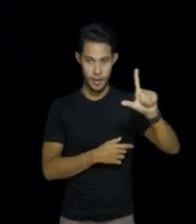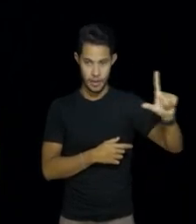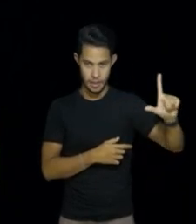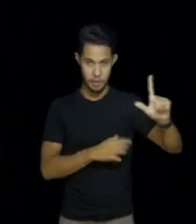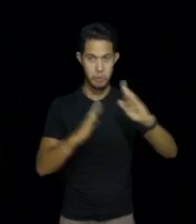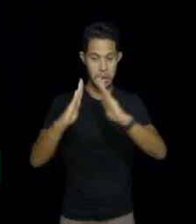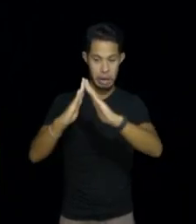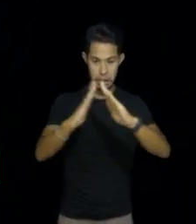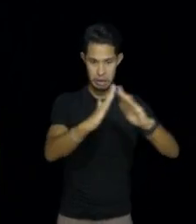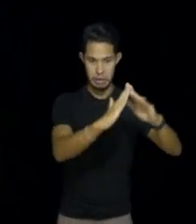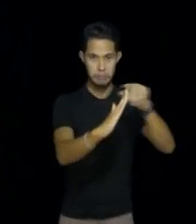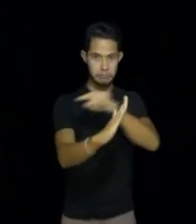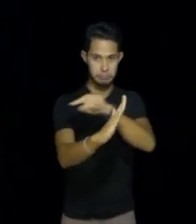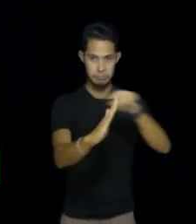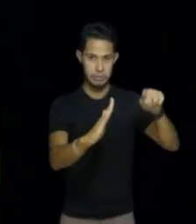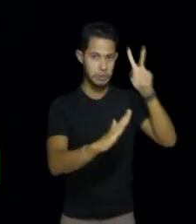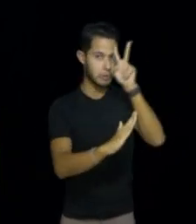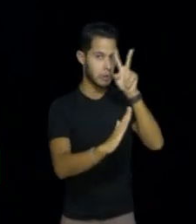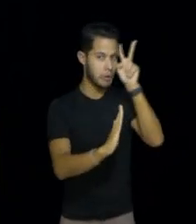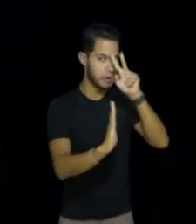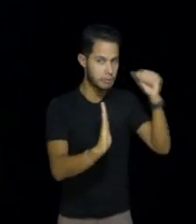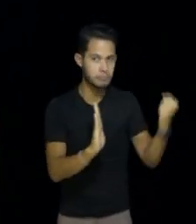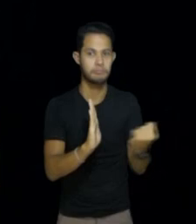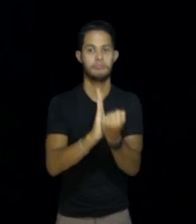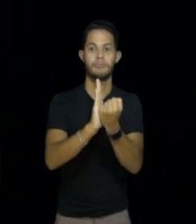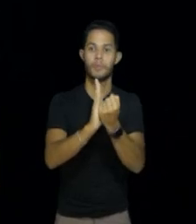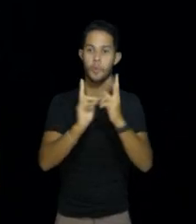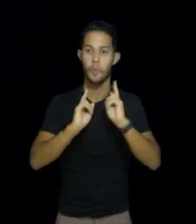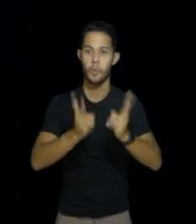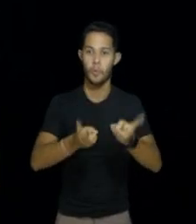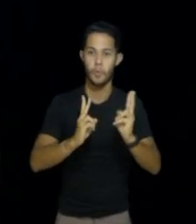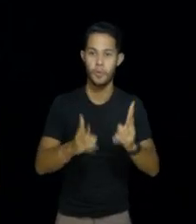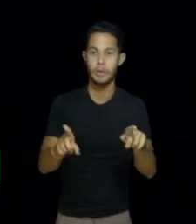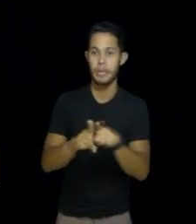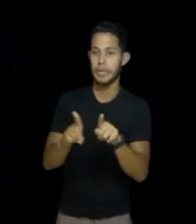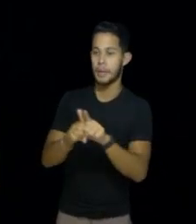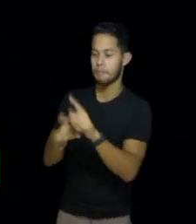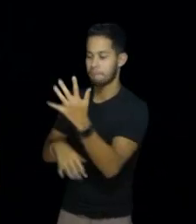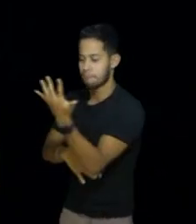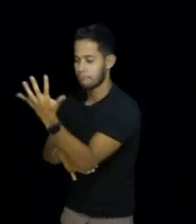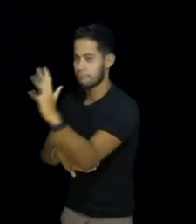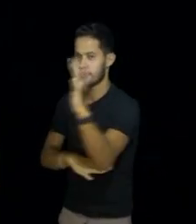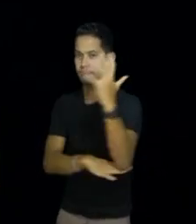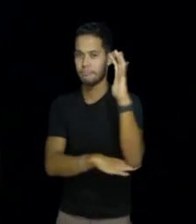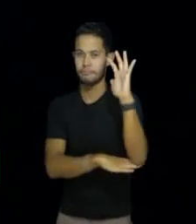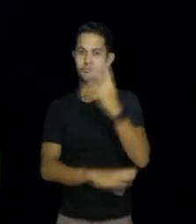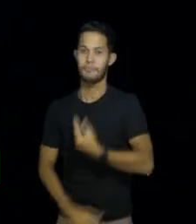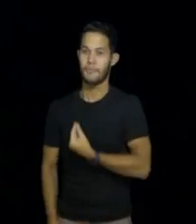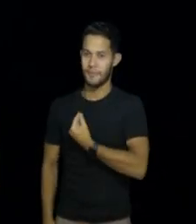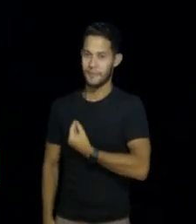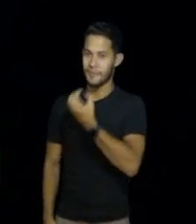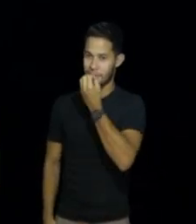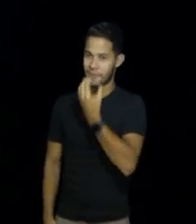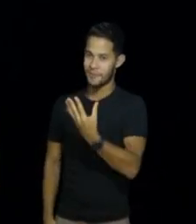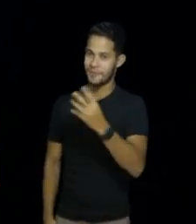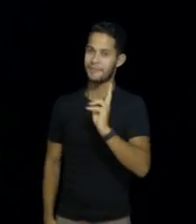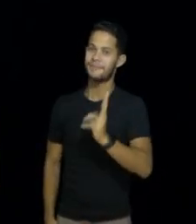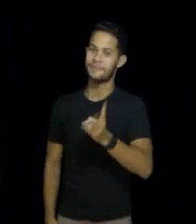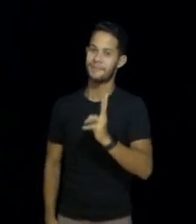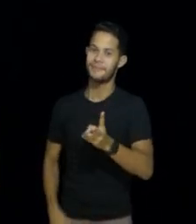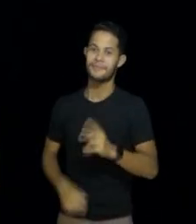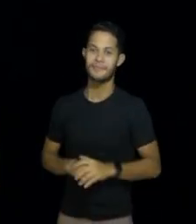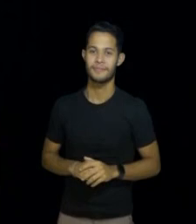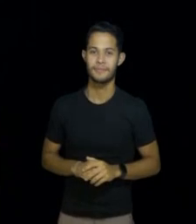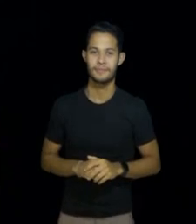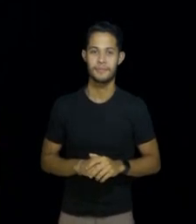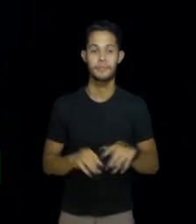rural, produzindo alimentos, ajudando a conservar o meio ambiente. Tudo isso tem sido feito com o